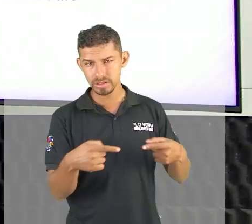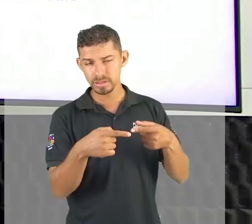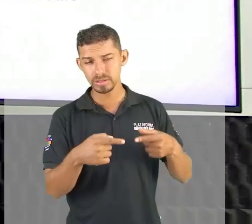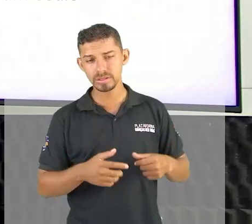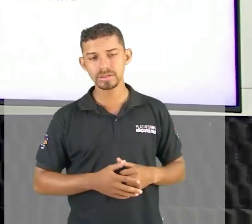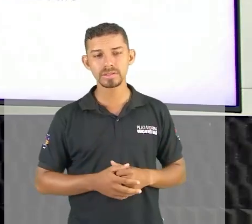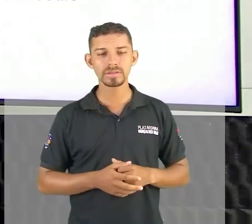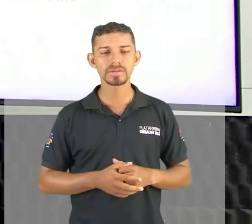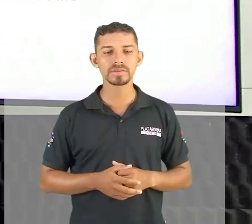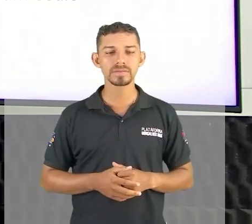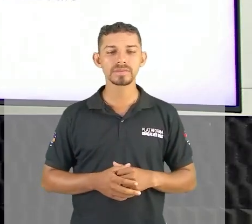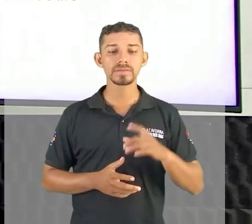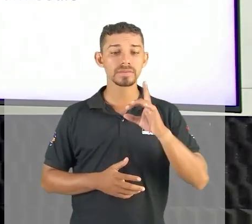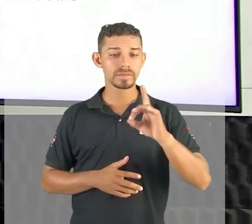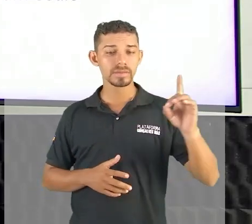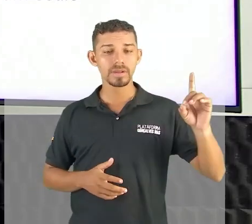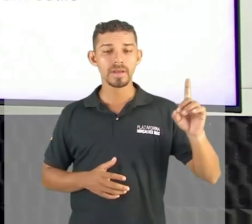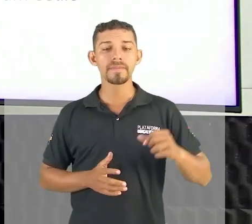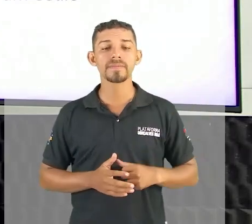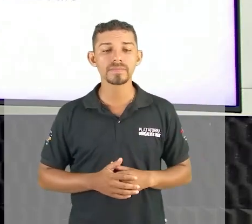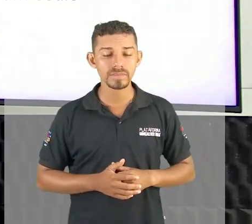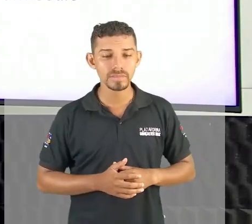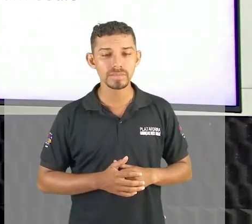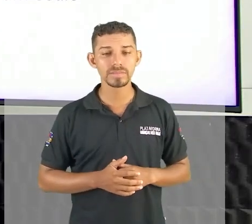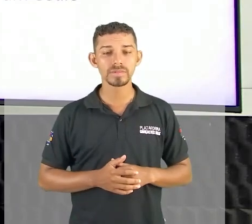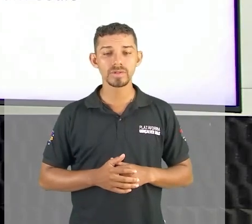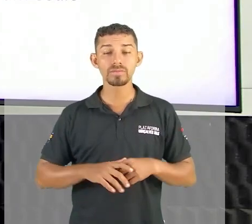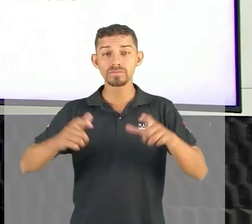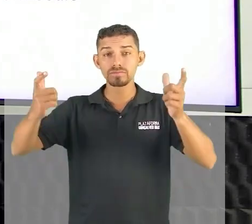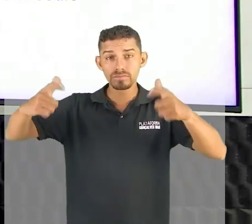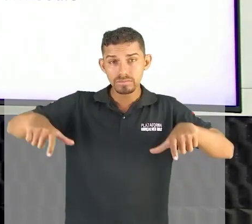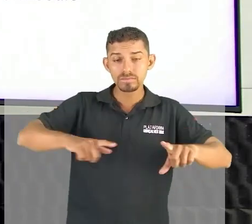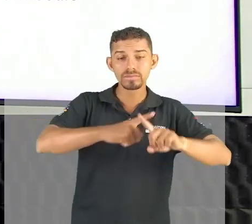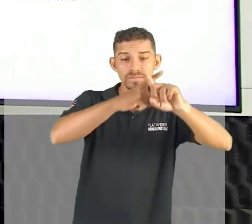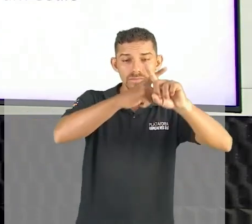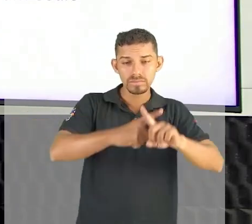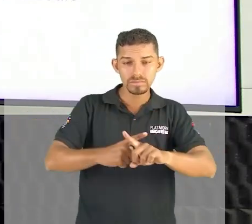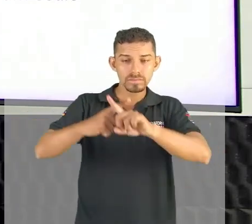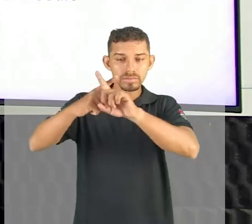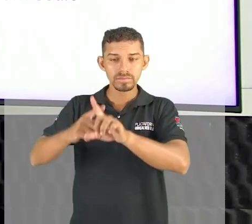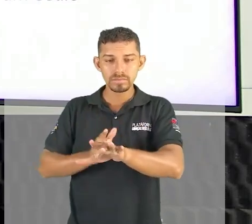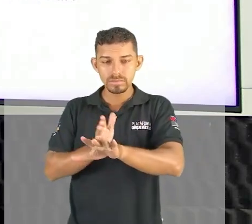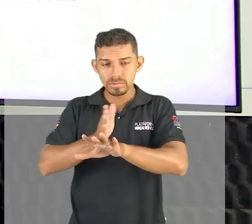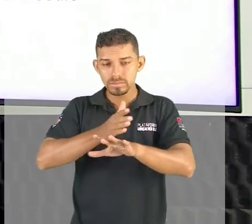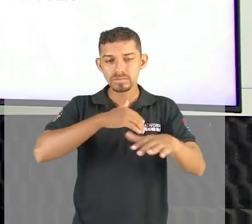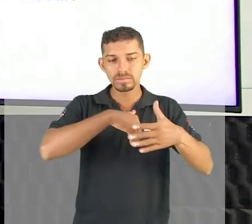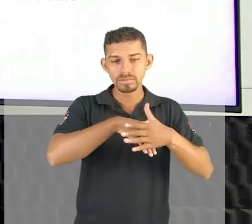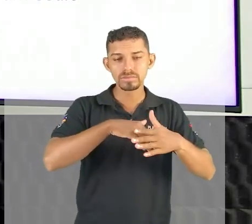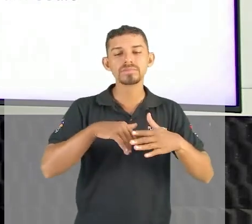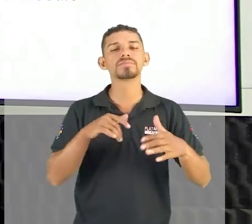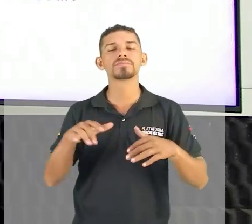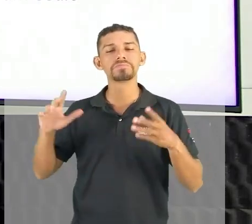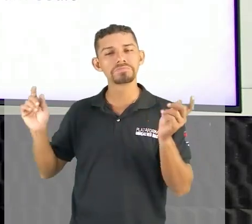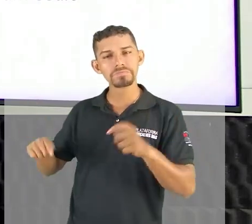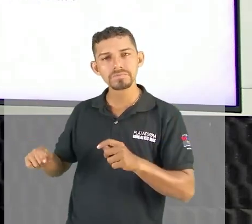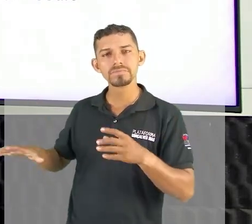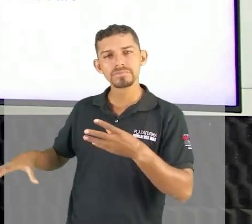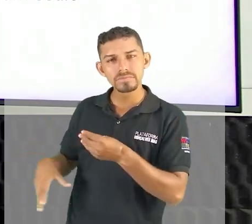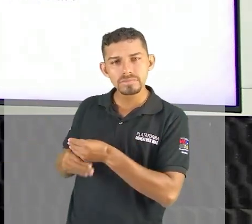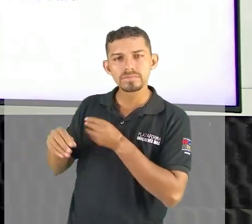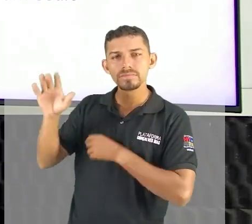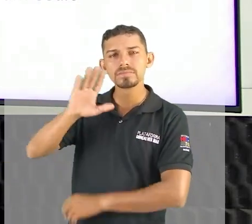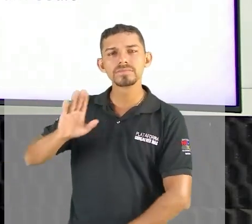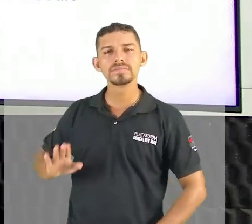o enunciado letra D os campeonatos da modalidade propiciam a integração do